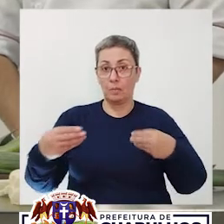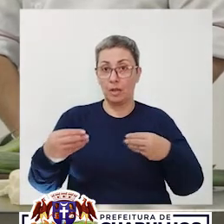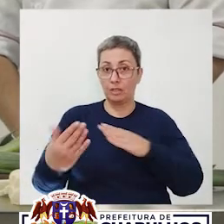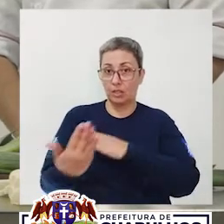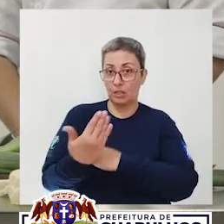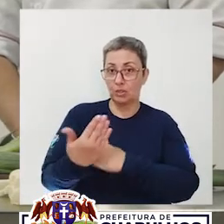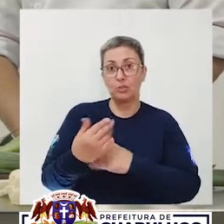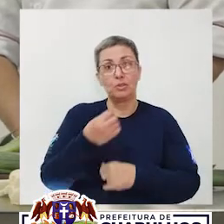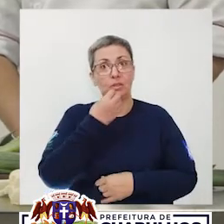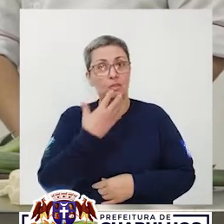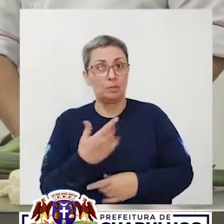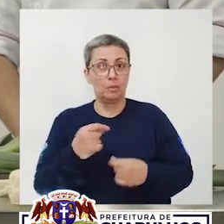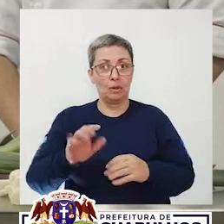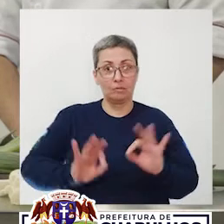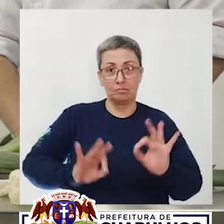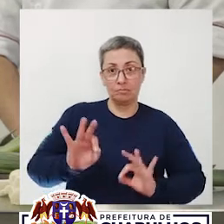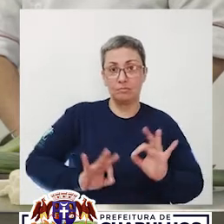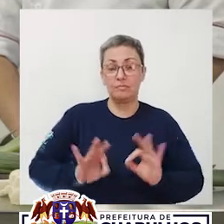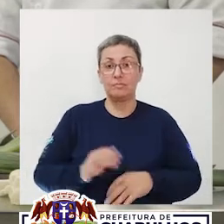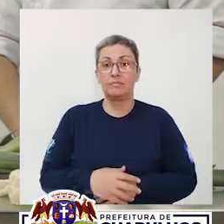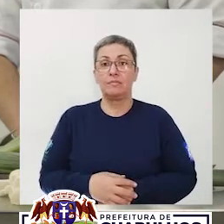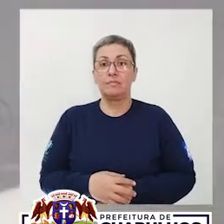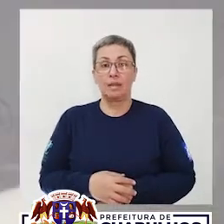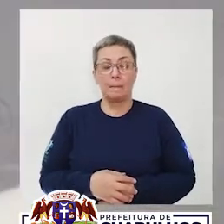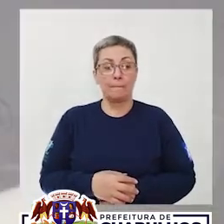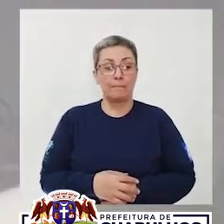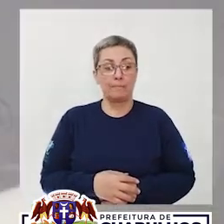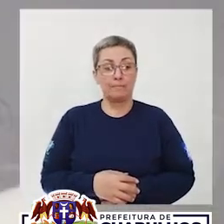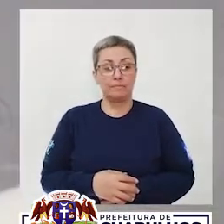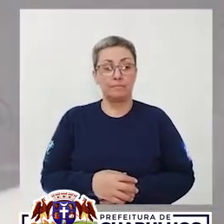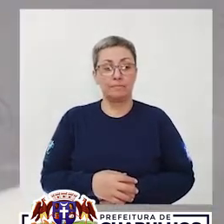O plástico é bom porque ele ajuda bem você a trabalhar.